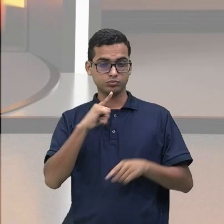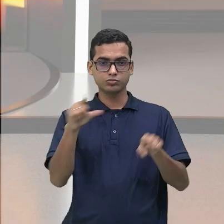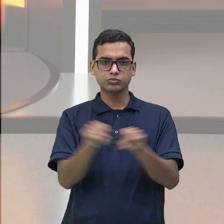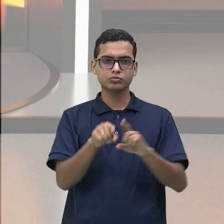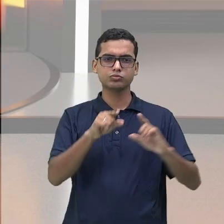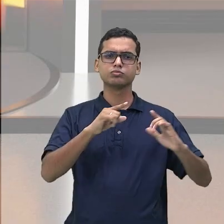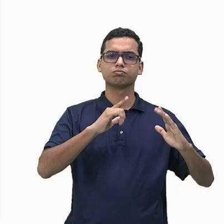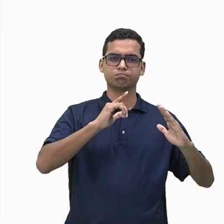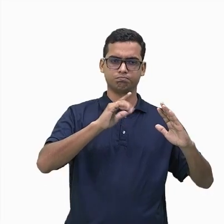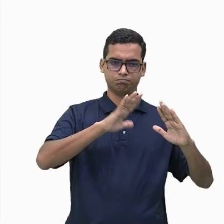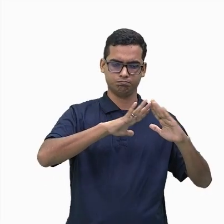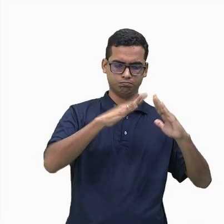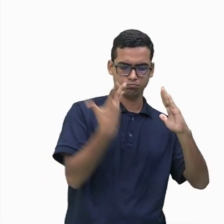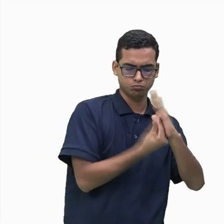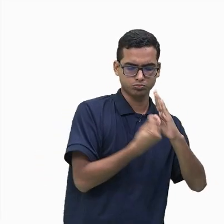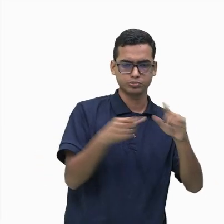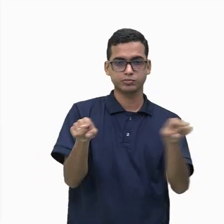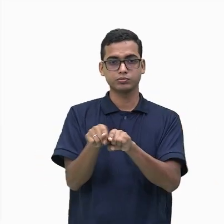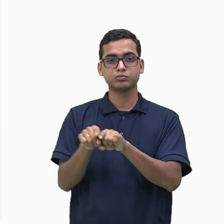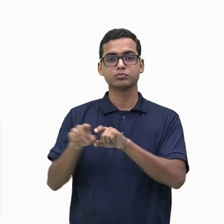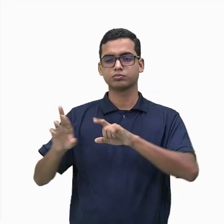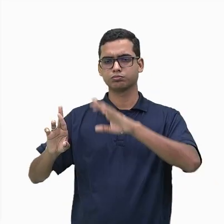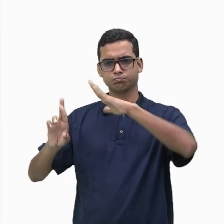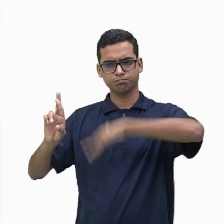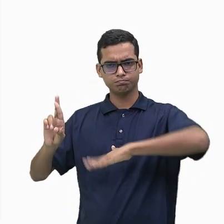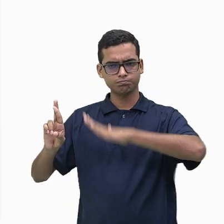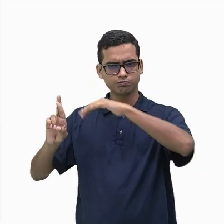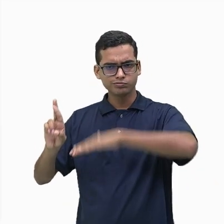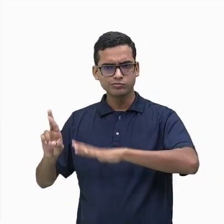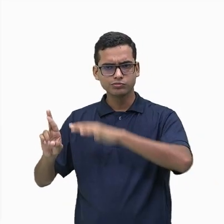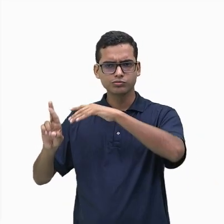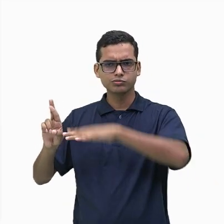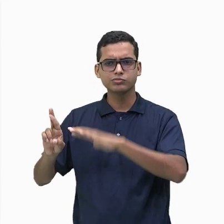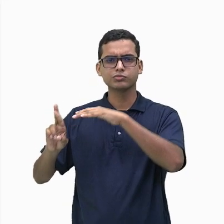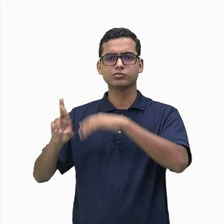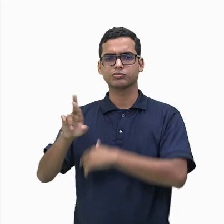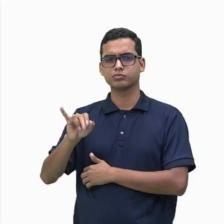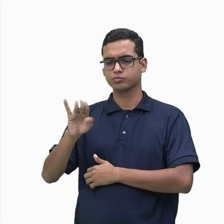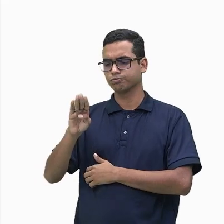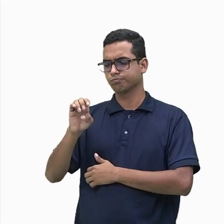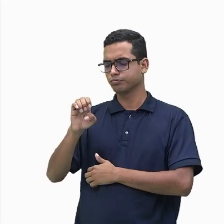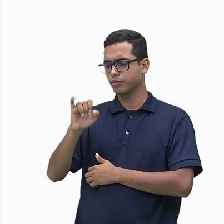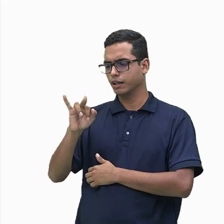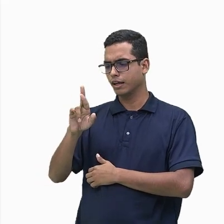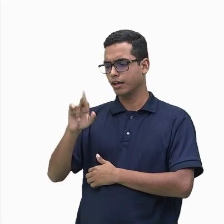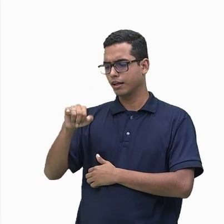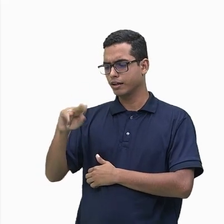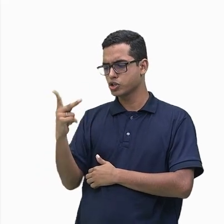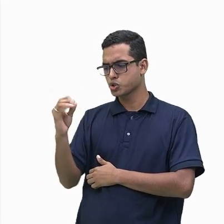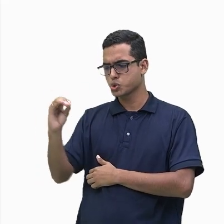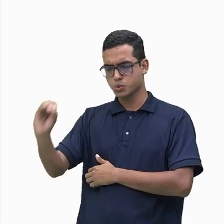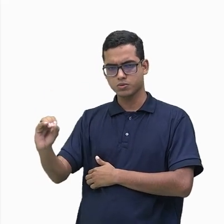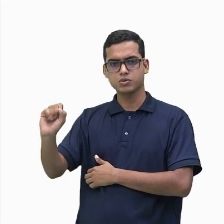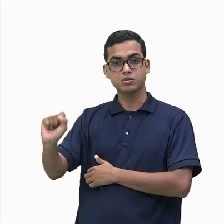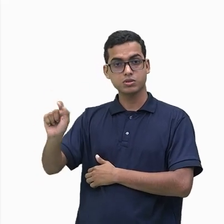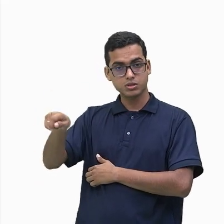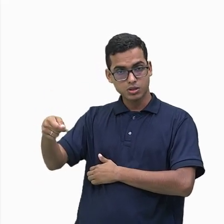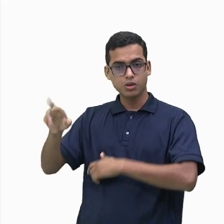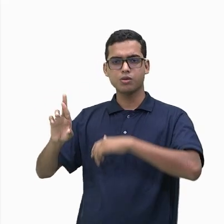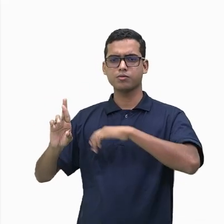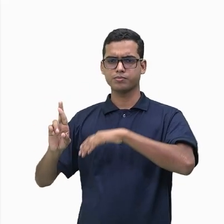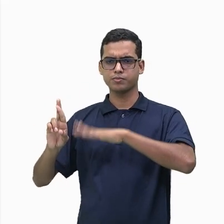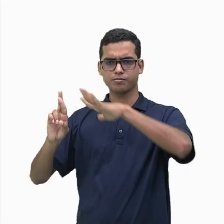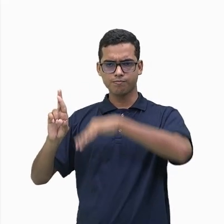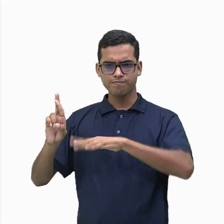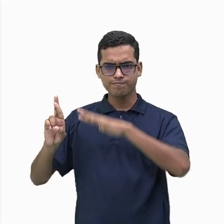eles acabam vivendo nas margens ou próximo dos rios, especialmente aqui na Amazônia, né? Onde vai estar muito ligado ao